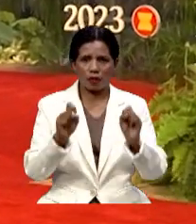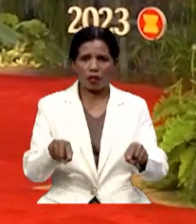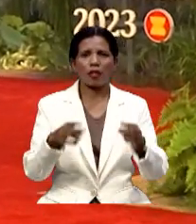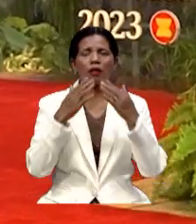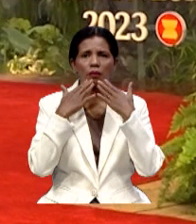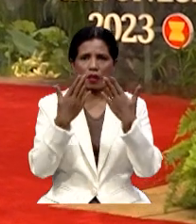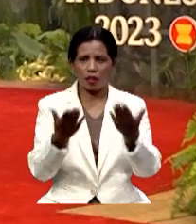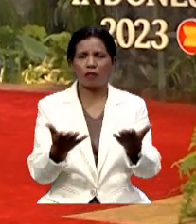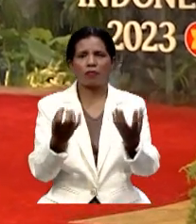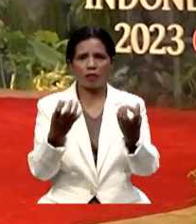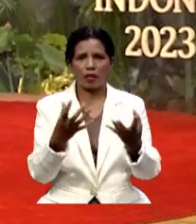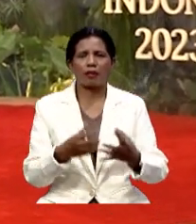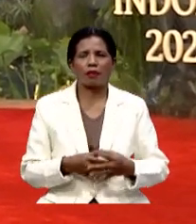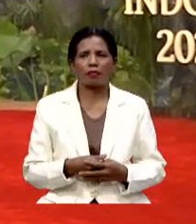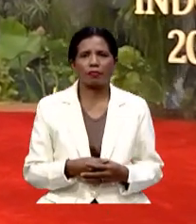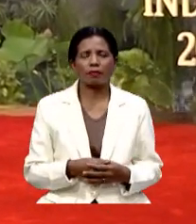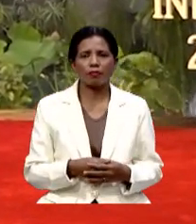todos.